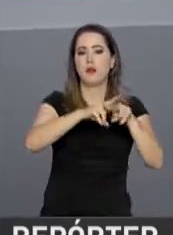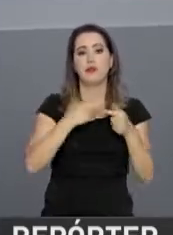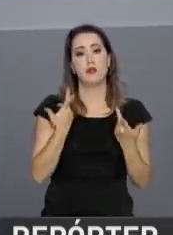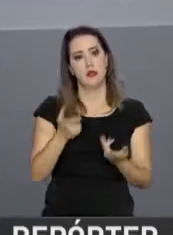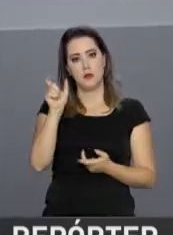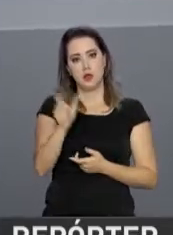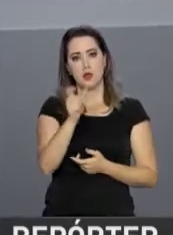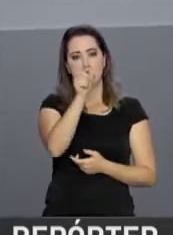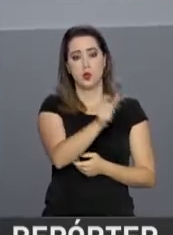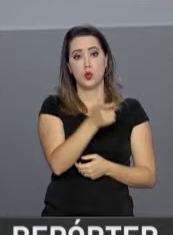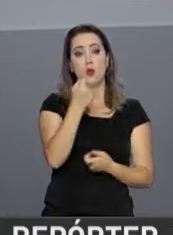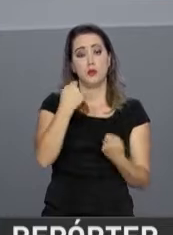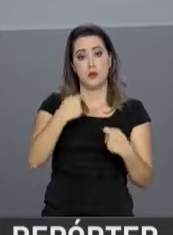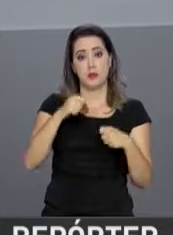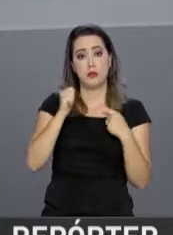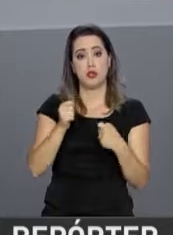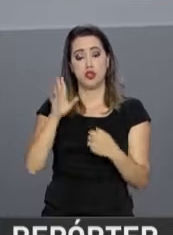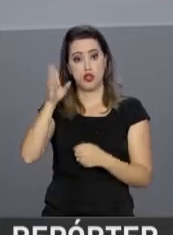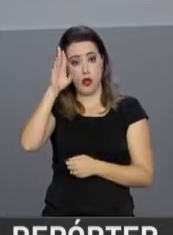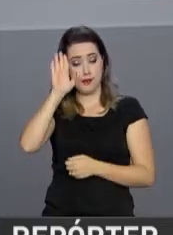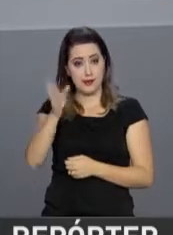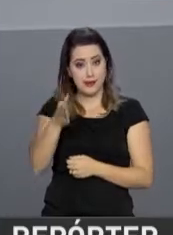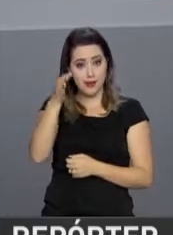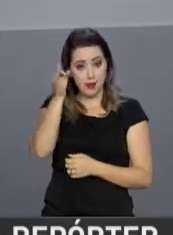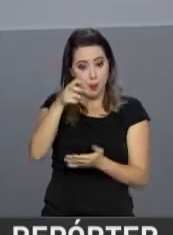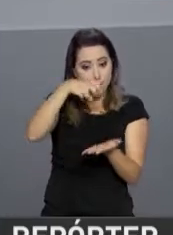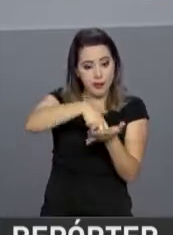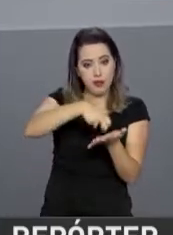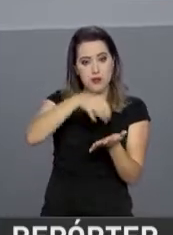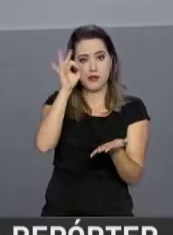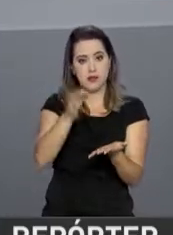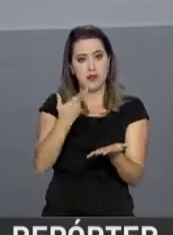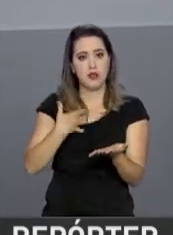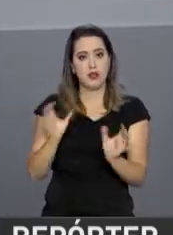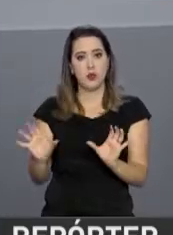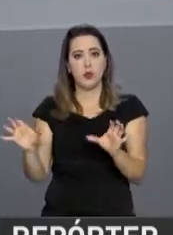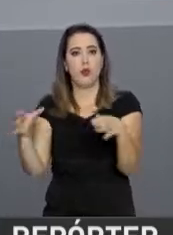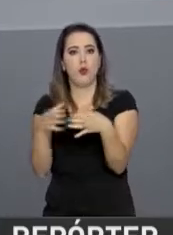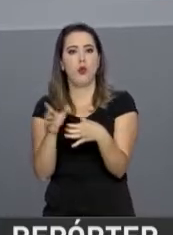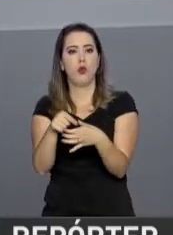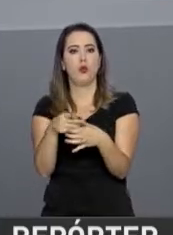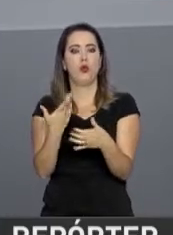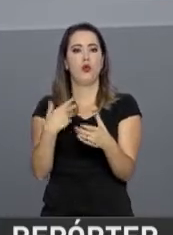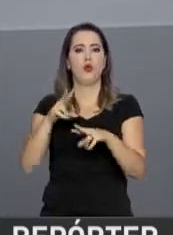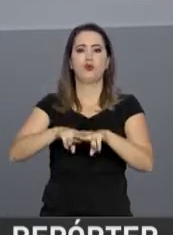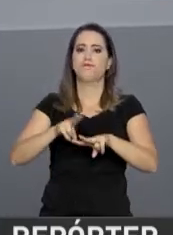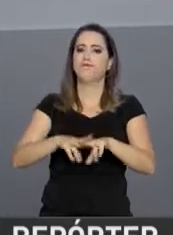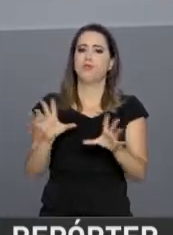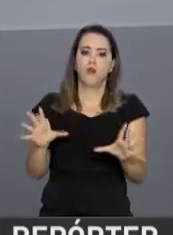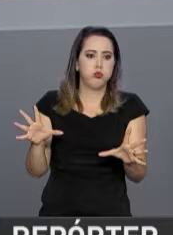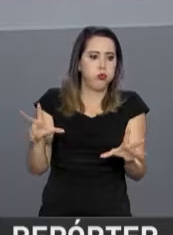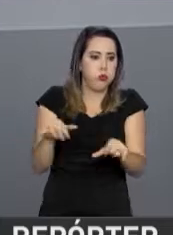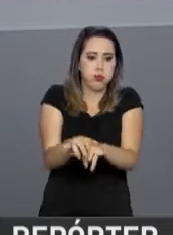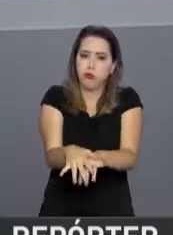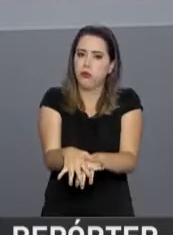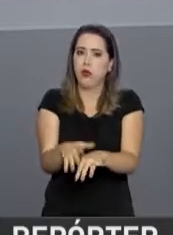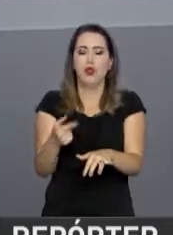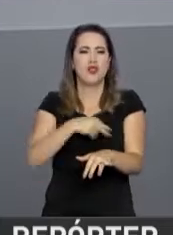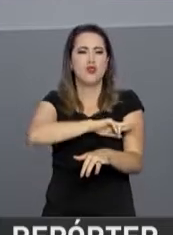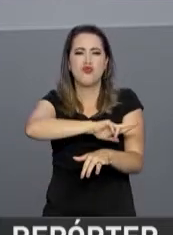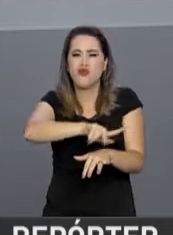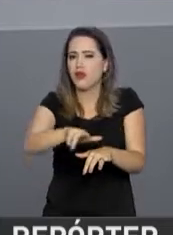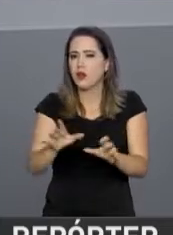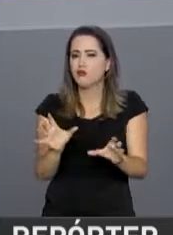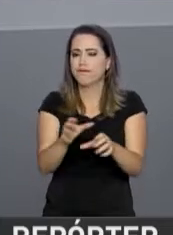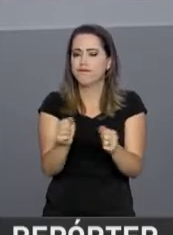condenados que deveriam estar nas prisões estão amontoados em cadeias públicas sem estrutura adequada a idéia é que os